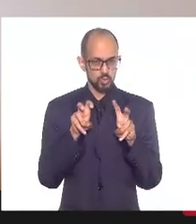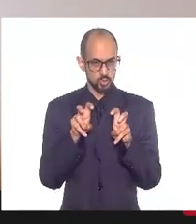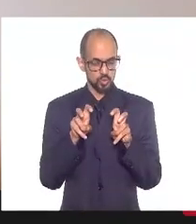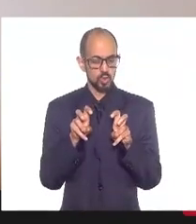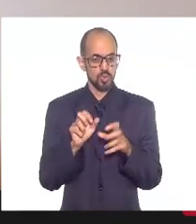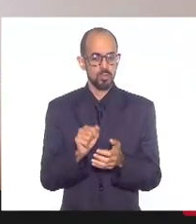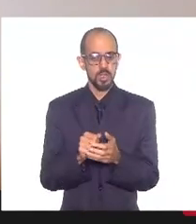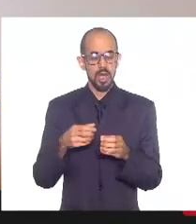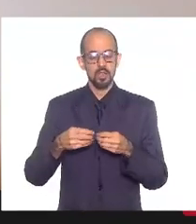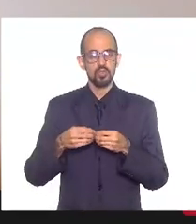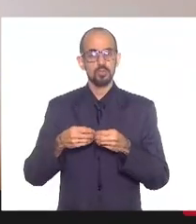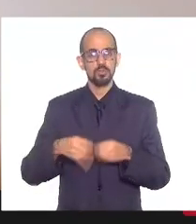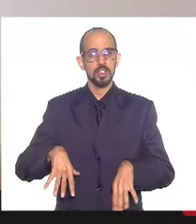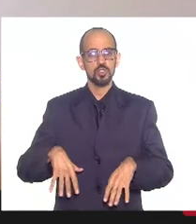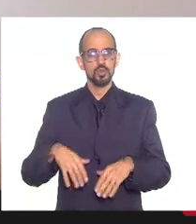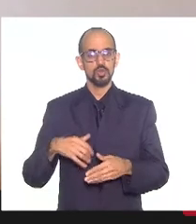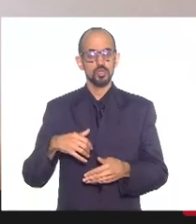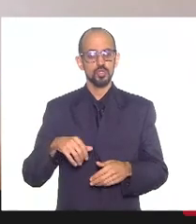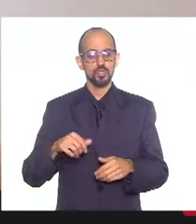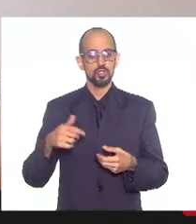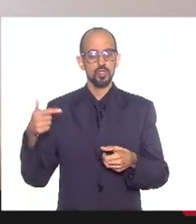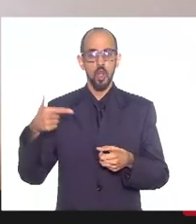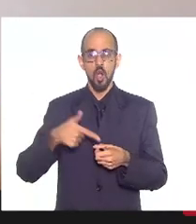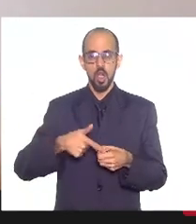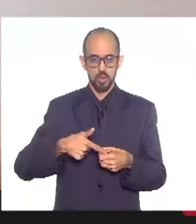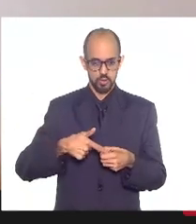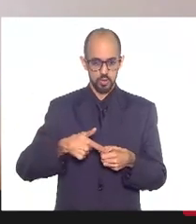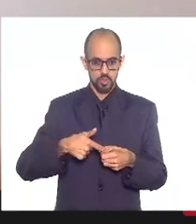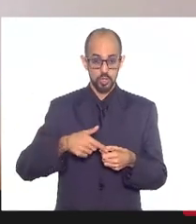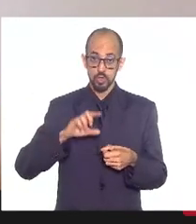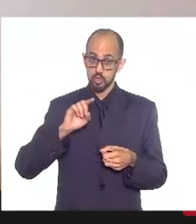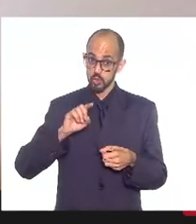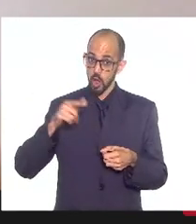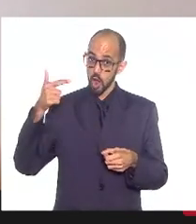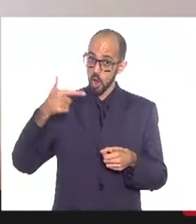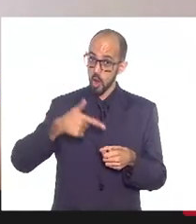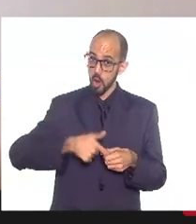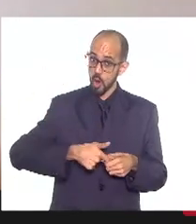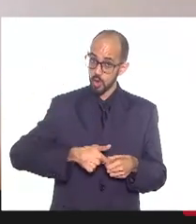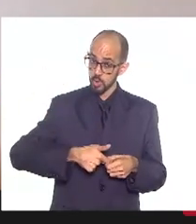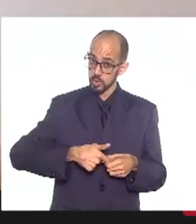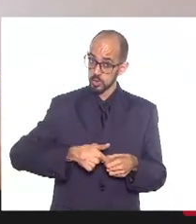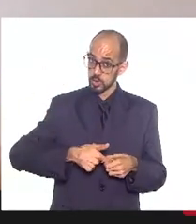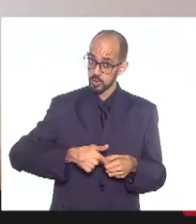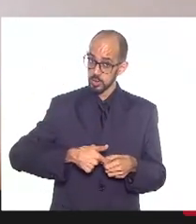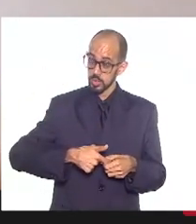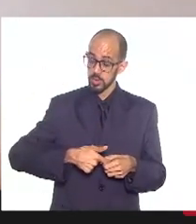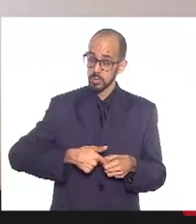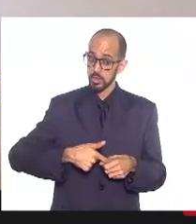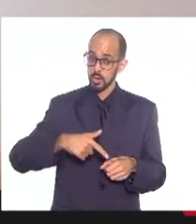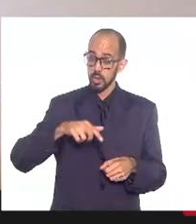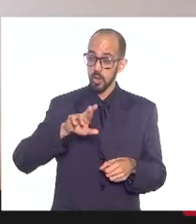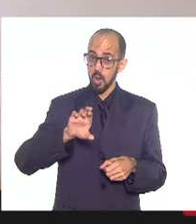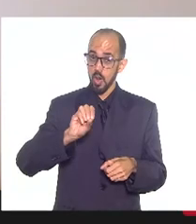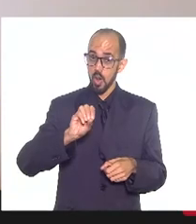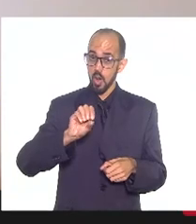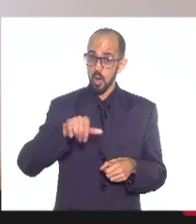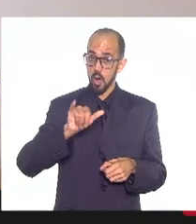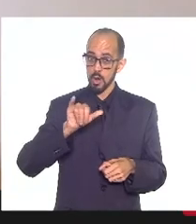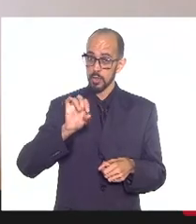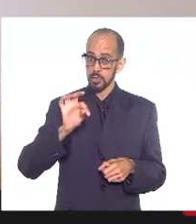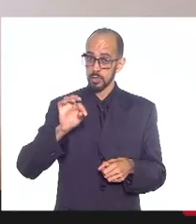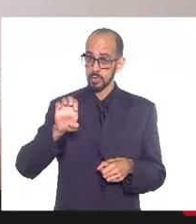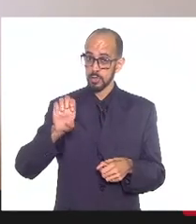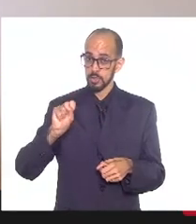perdas de royalties, estou falando só de royalties aqui, sem nem considerar as participações especiais e